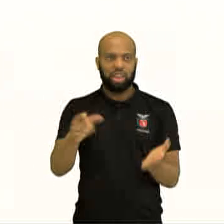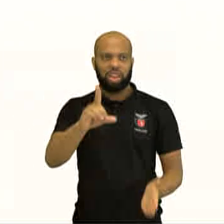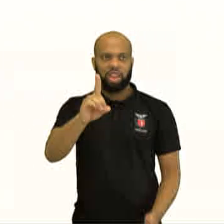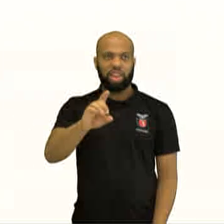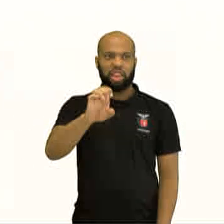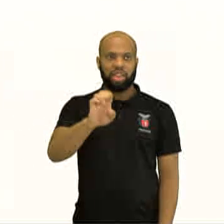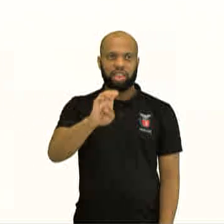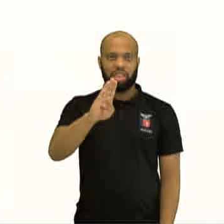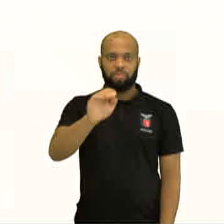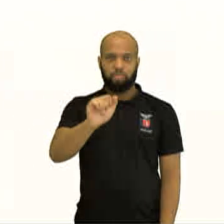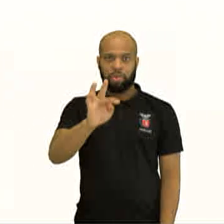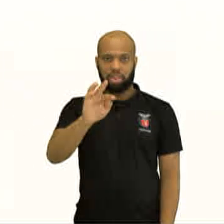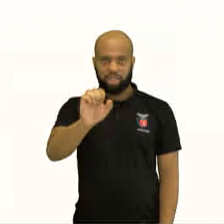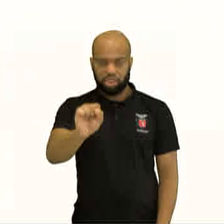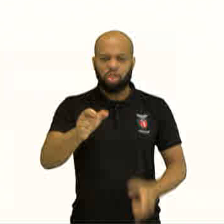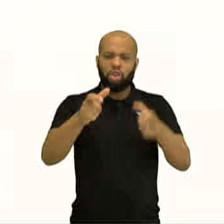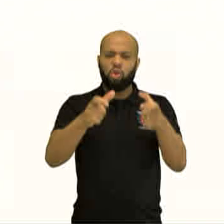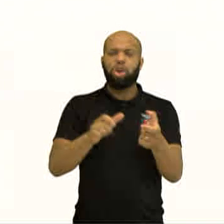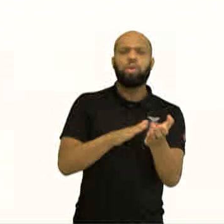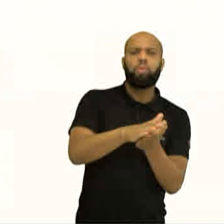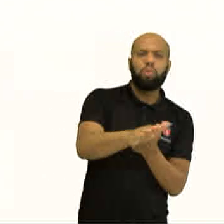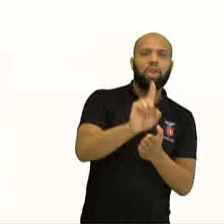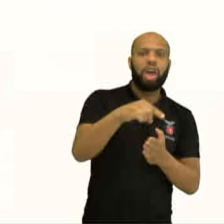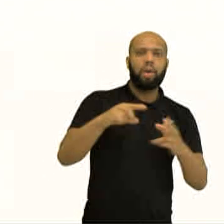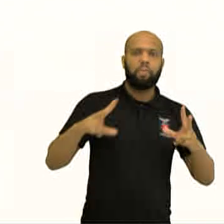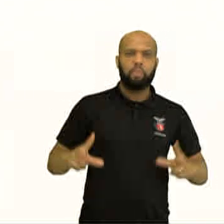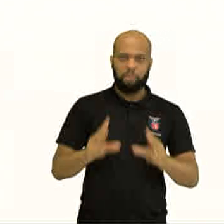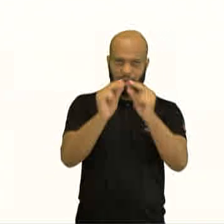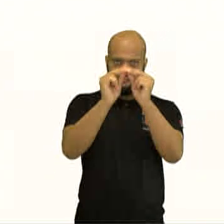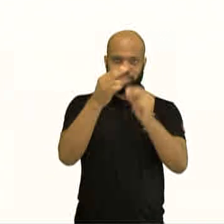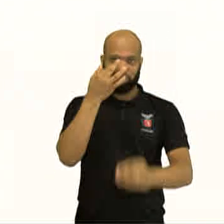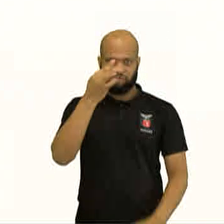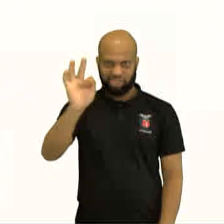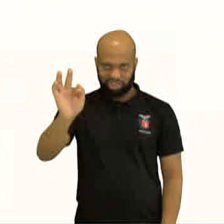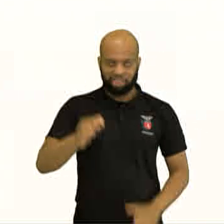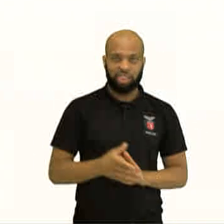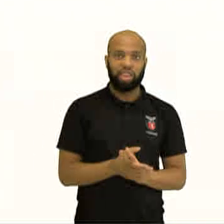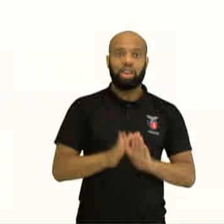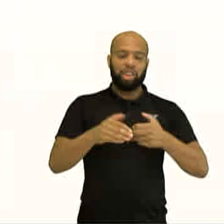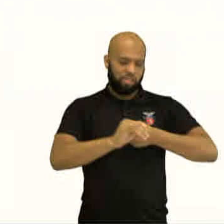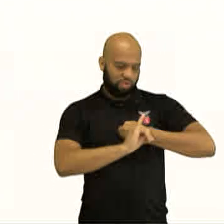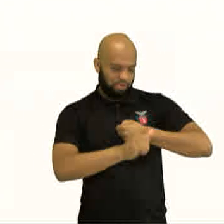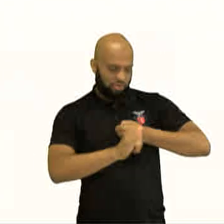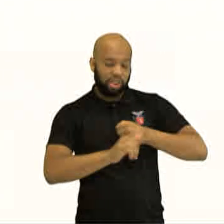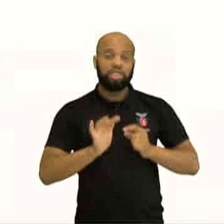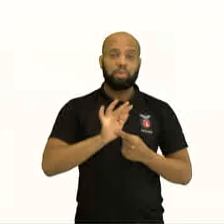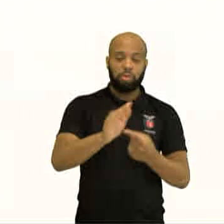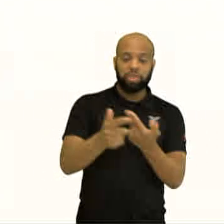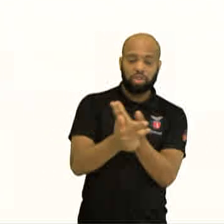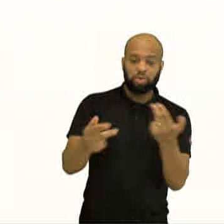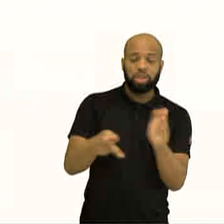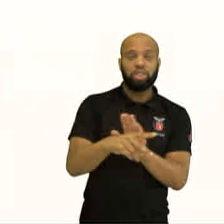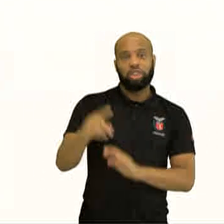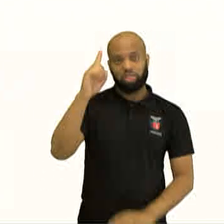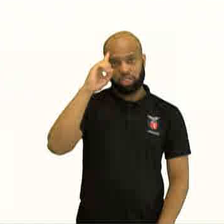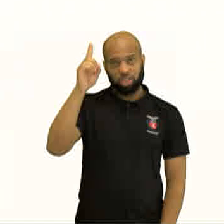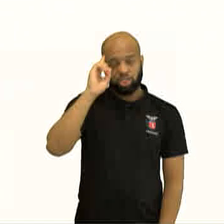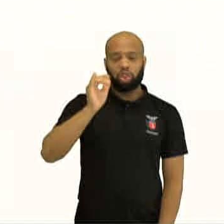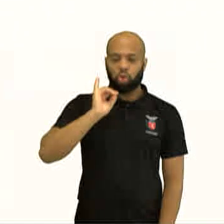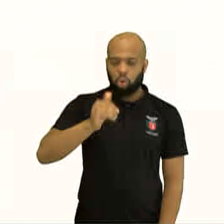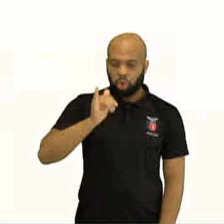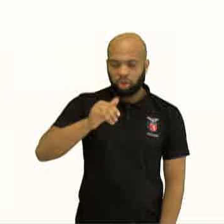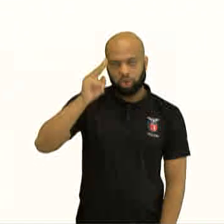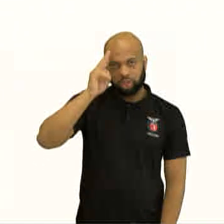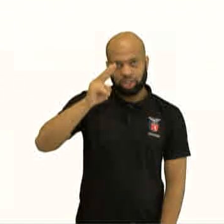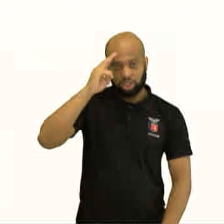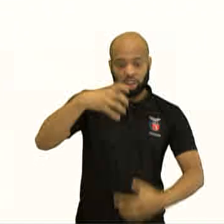em Paris. Na crônica, fatos do cotidiano, quer dizer, do dia a dia, são narrados de